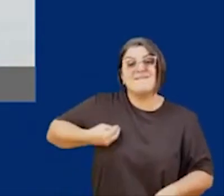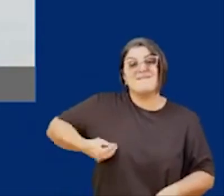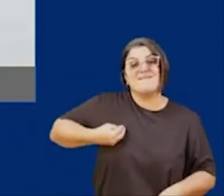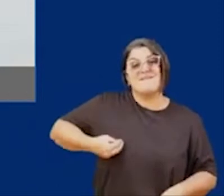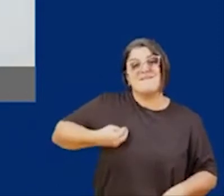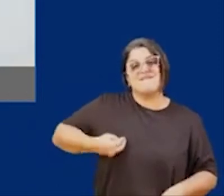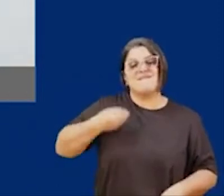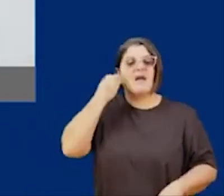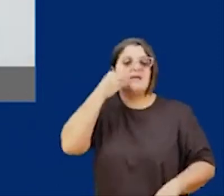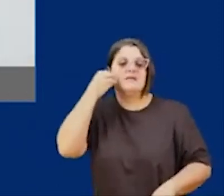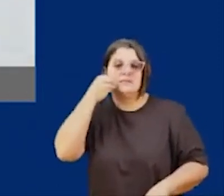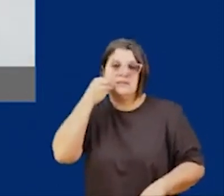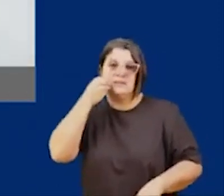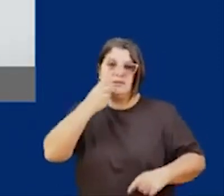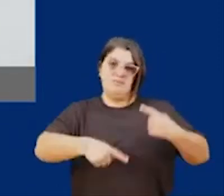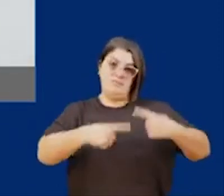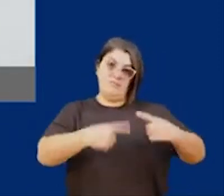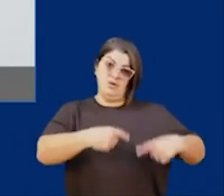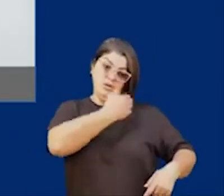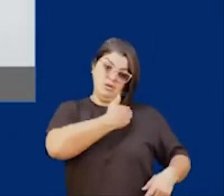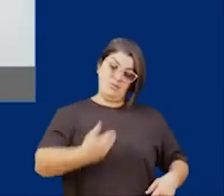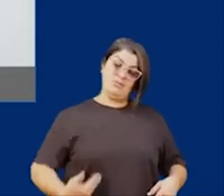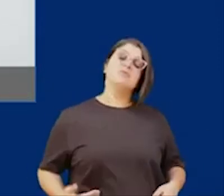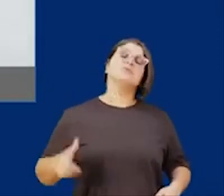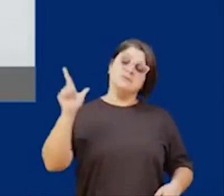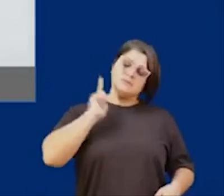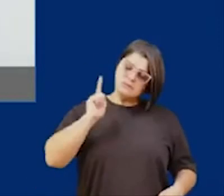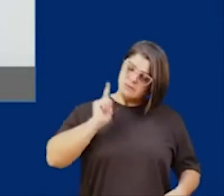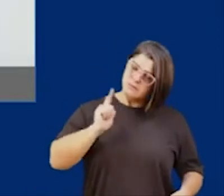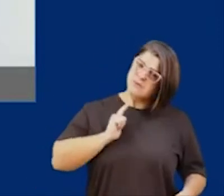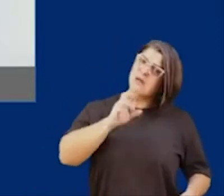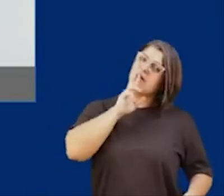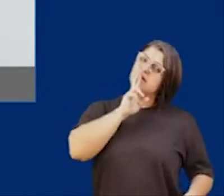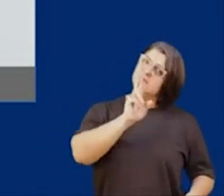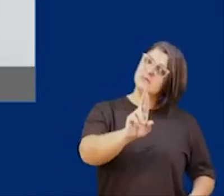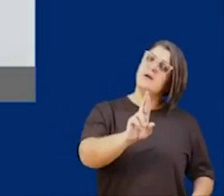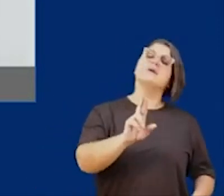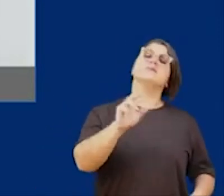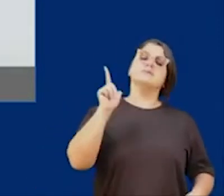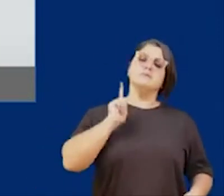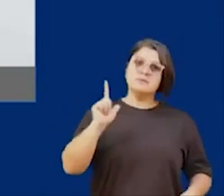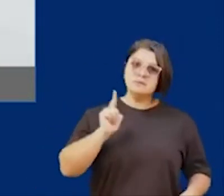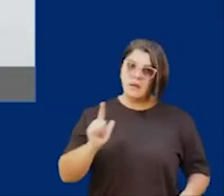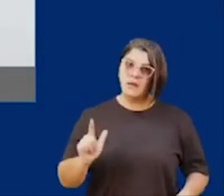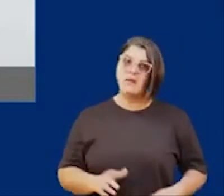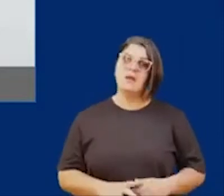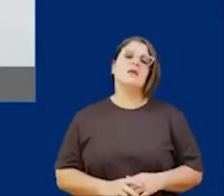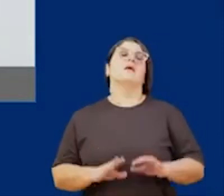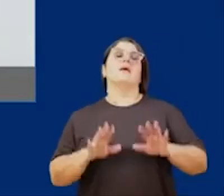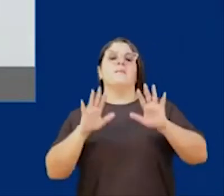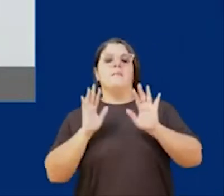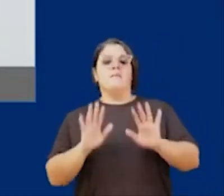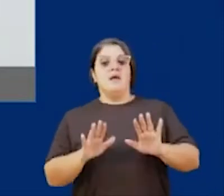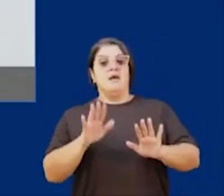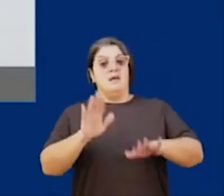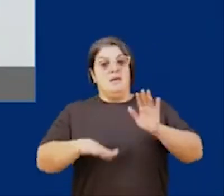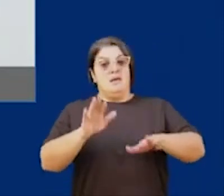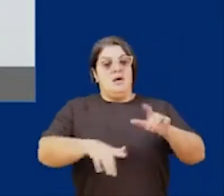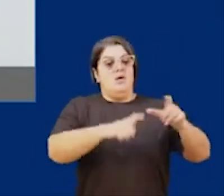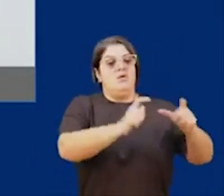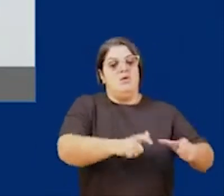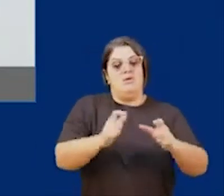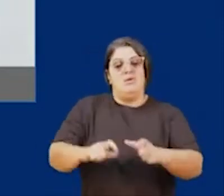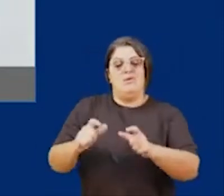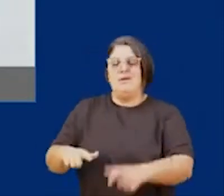públicas estão aí, têm resultados, mas em alguns lugares a gente ainda não consegue